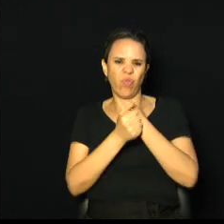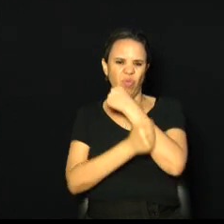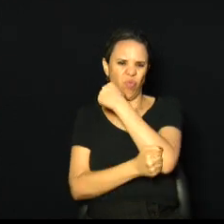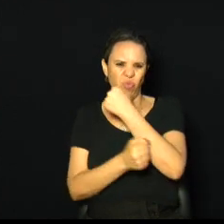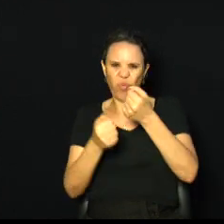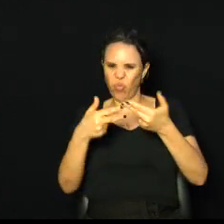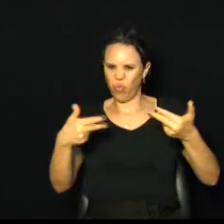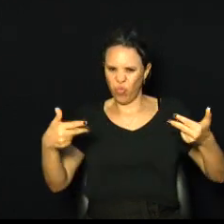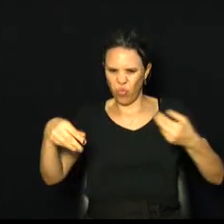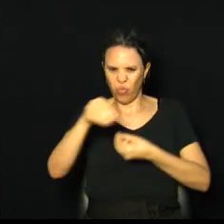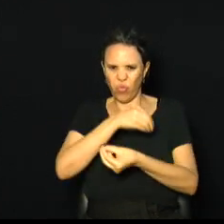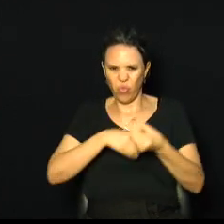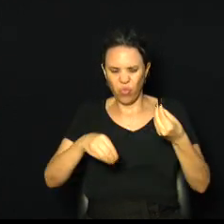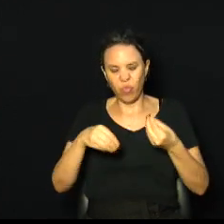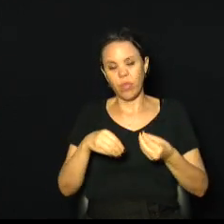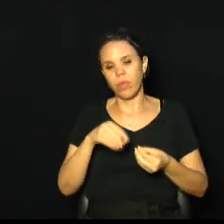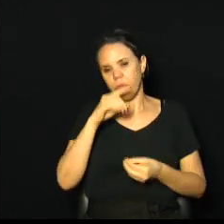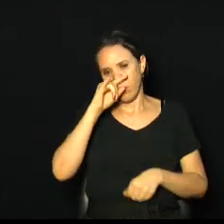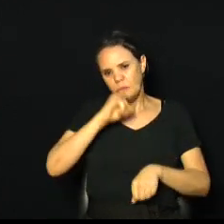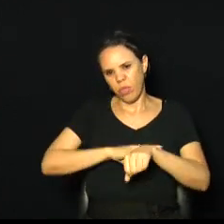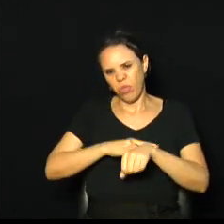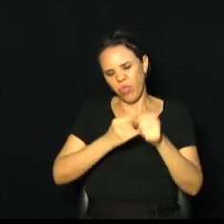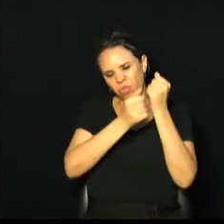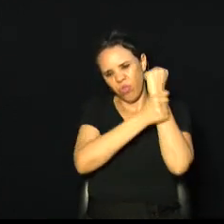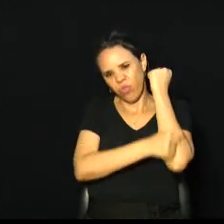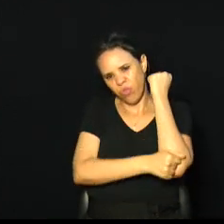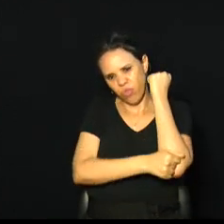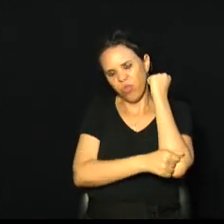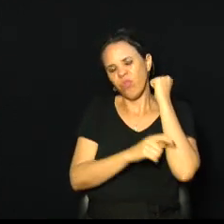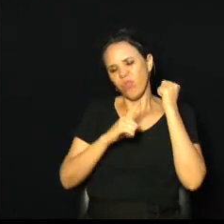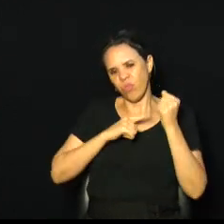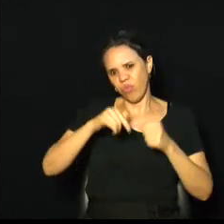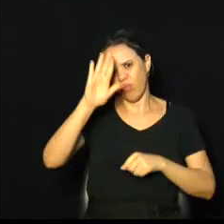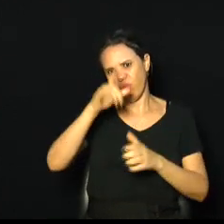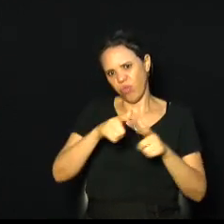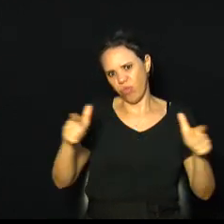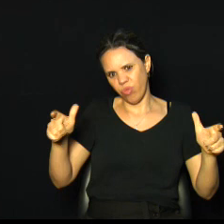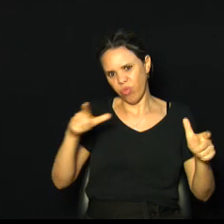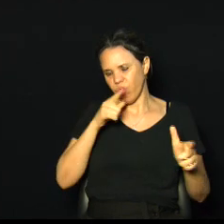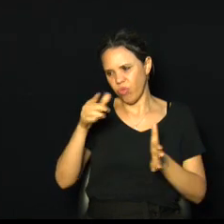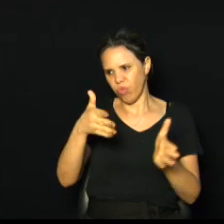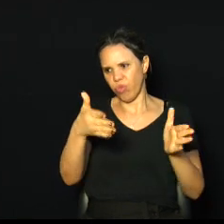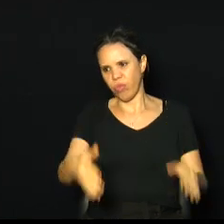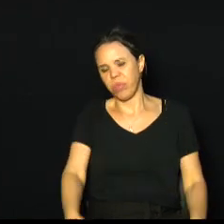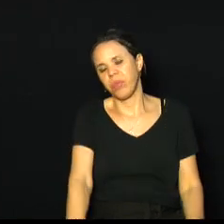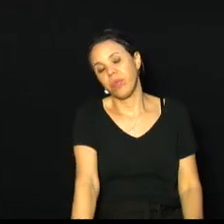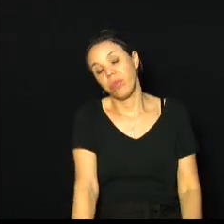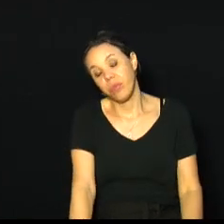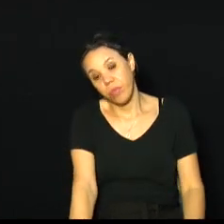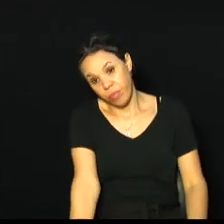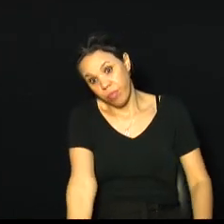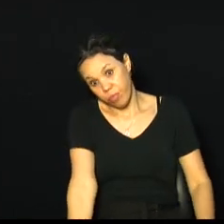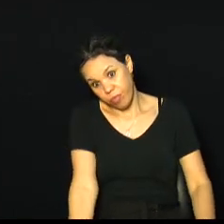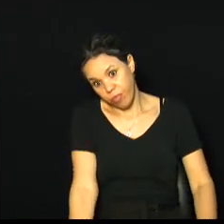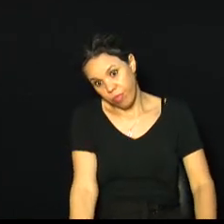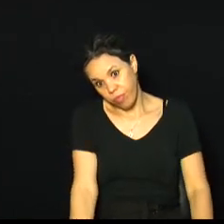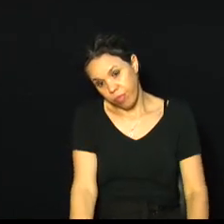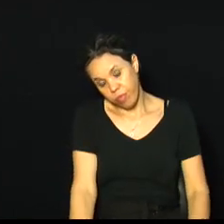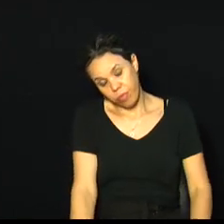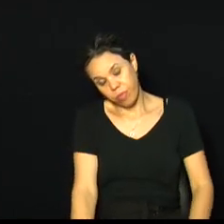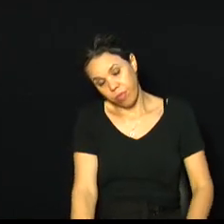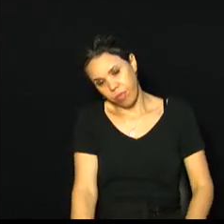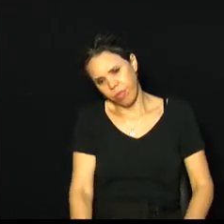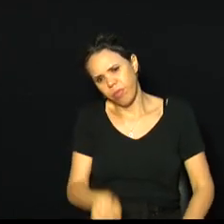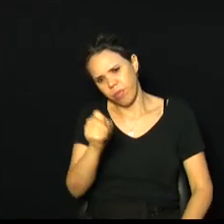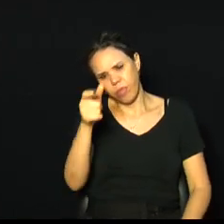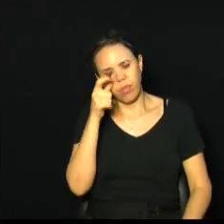termos tolerantes, xixi e cocô. É o que mais tem nas nossas águas, né? Então, o que